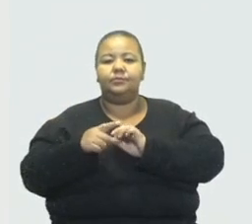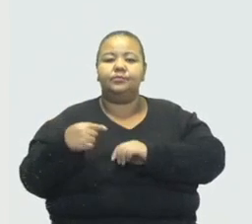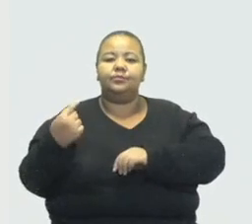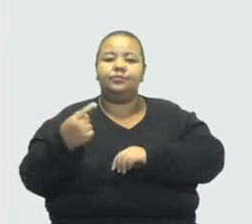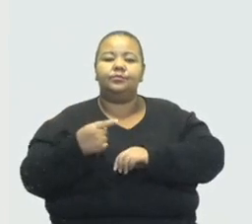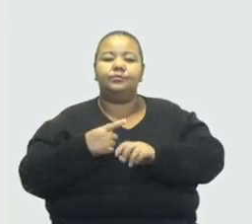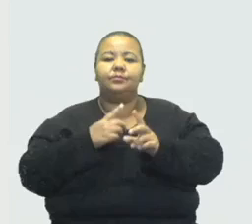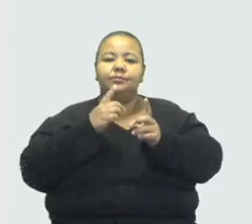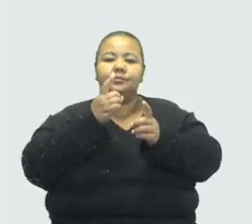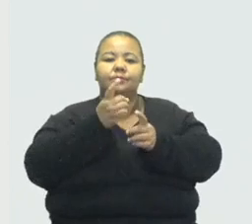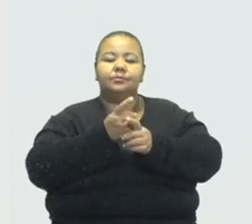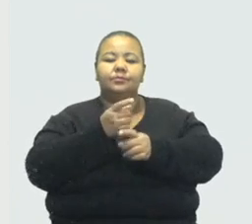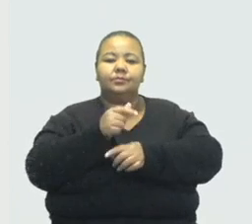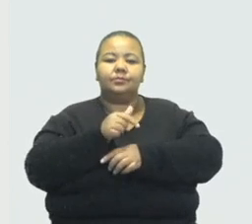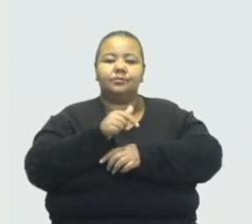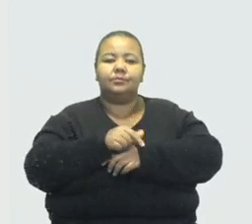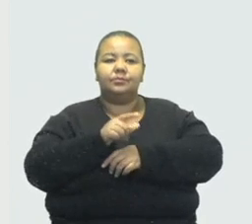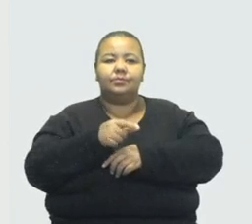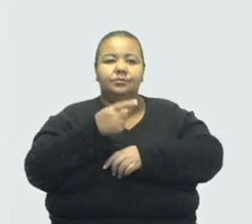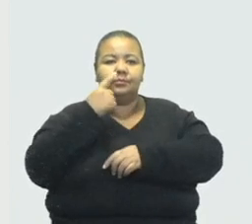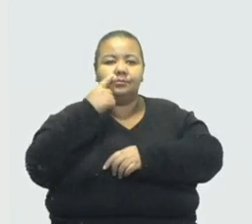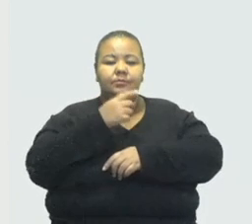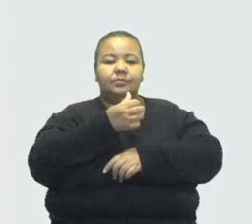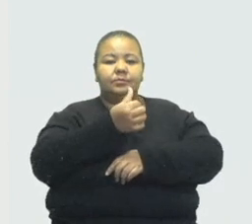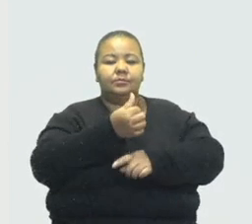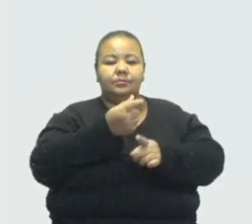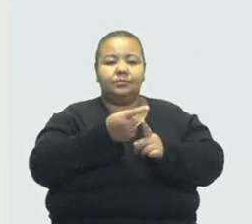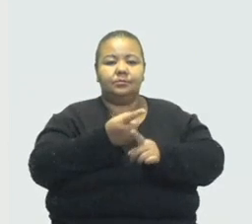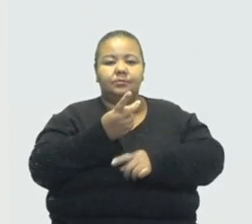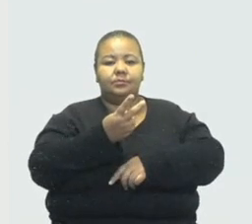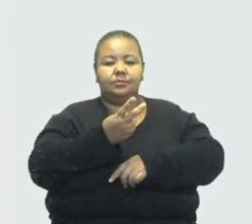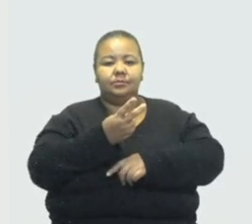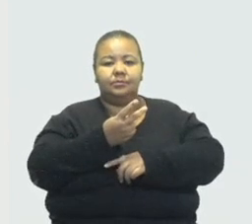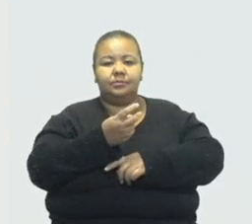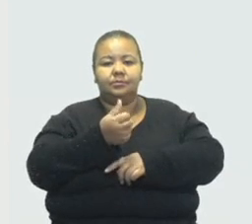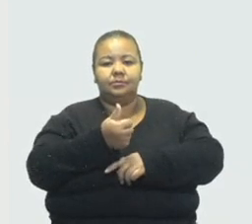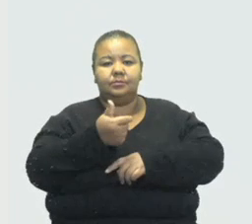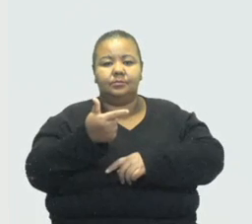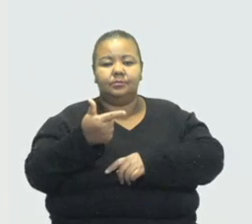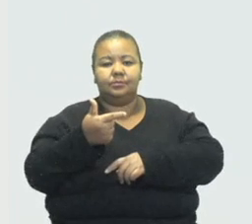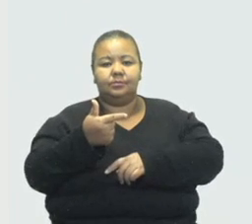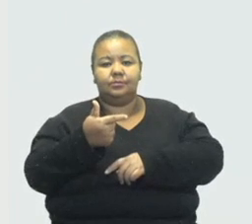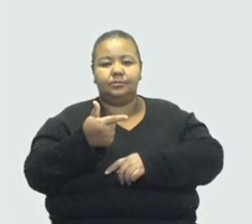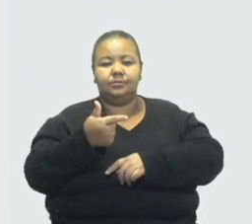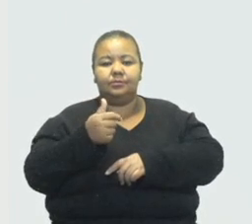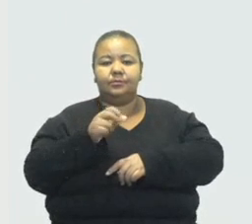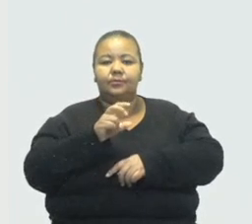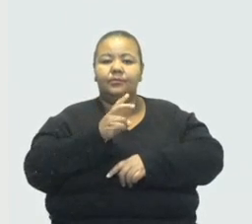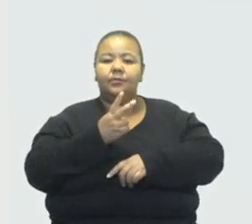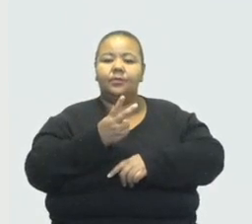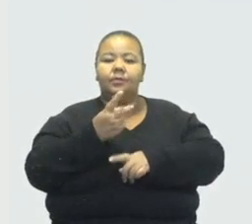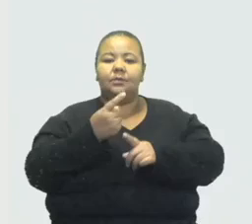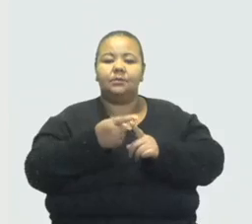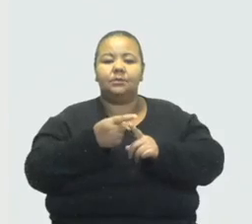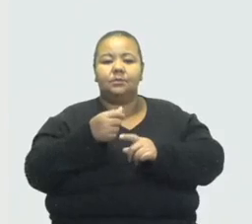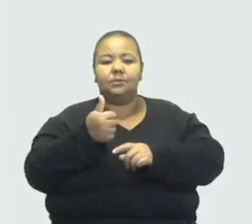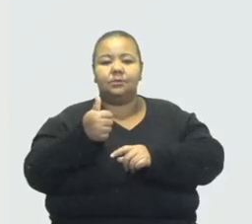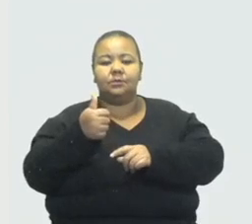nós vamos encontrar, veja, 6 vezes 2, 12. 2 vezes menos